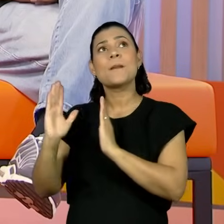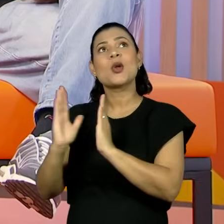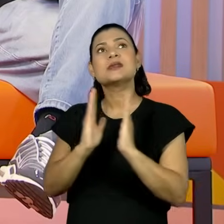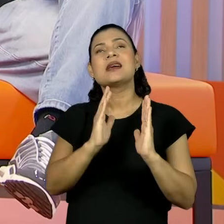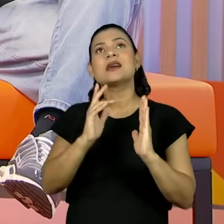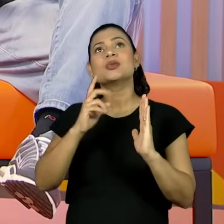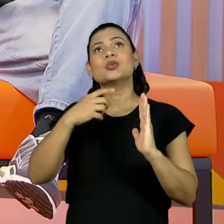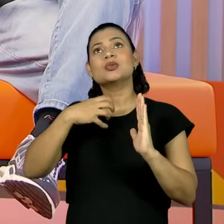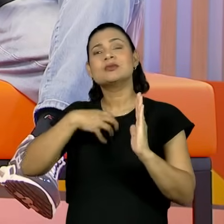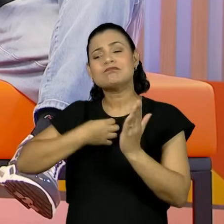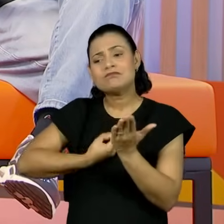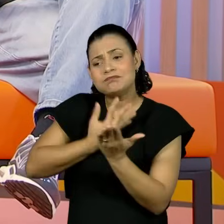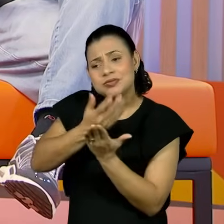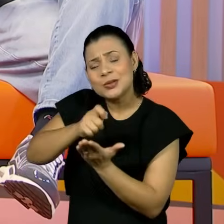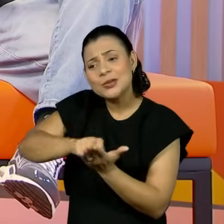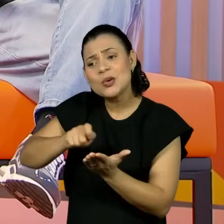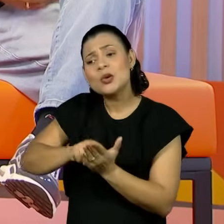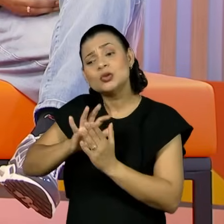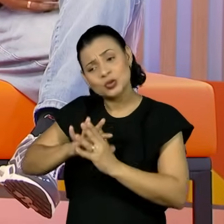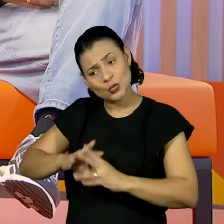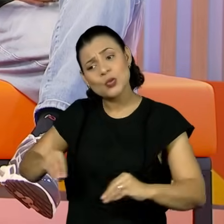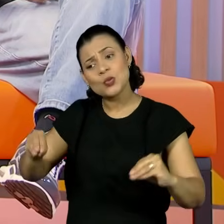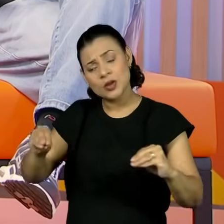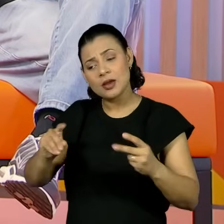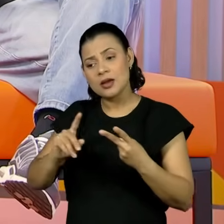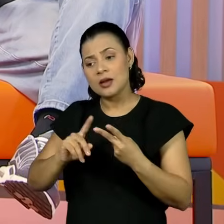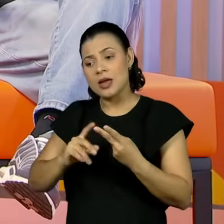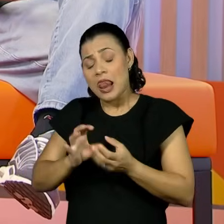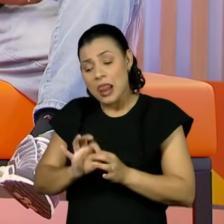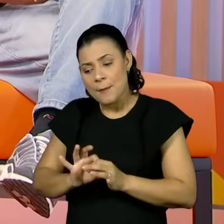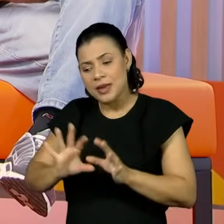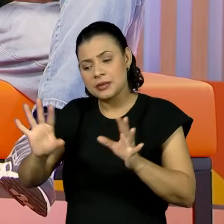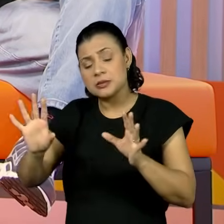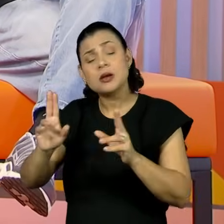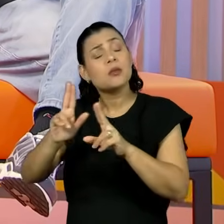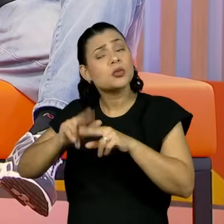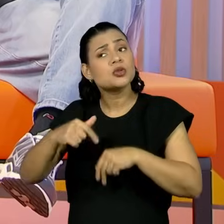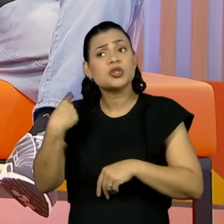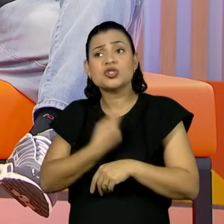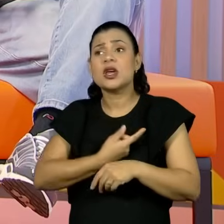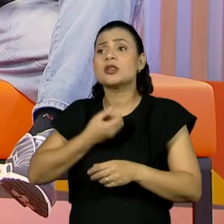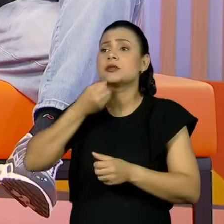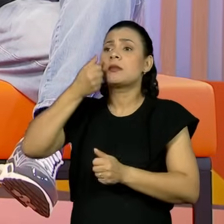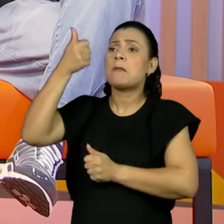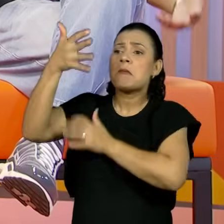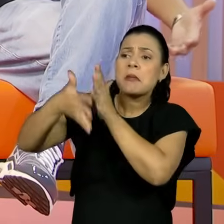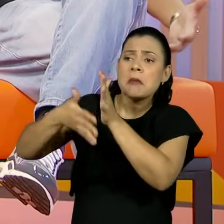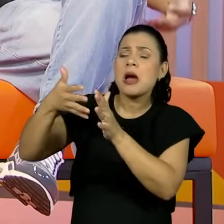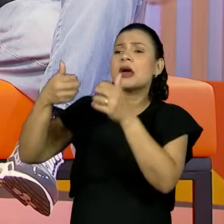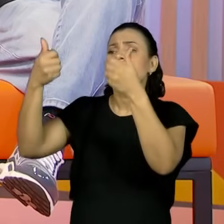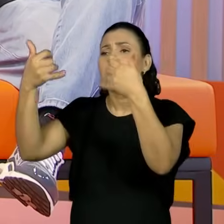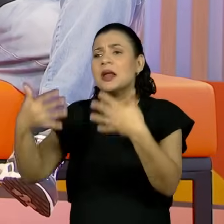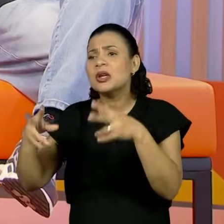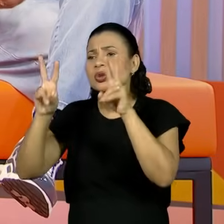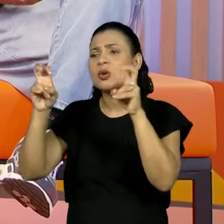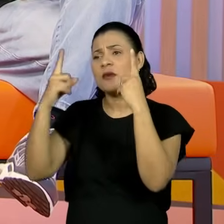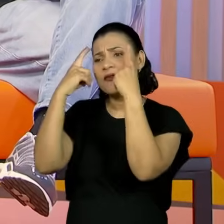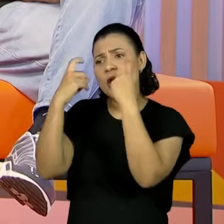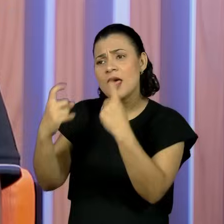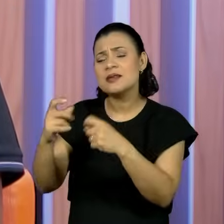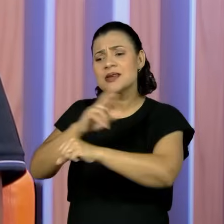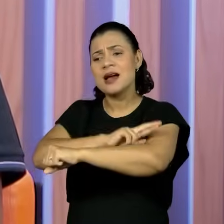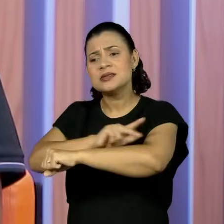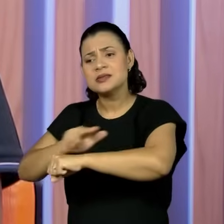E quando a gente está escrevendo, produzindo conteúdo na internet, falando sobre a violência racial, violência de